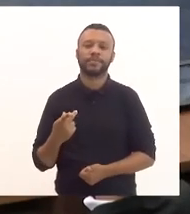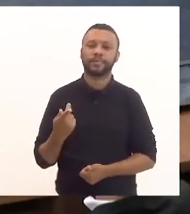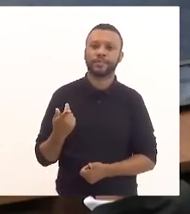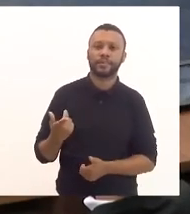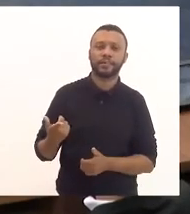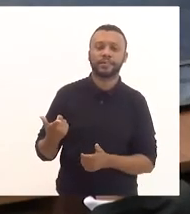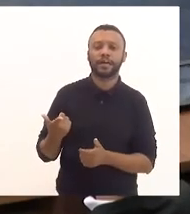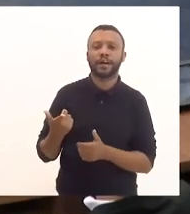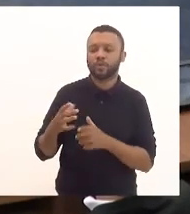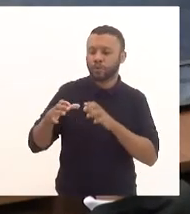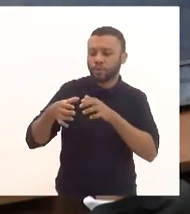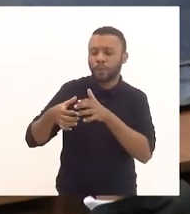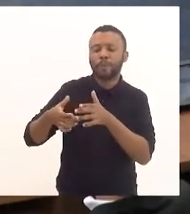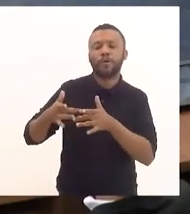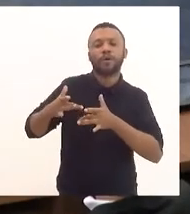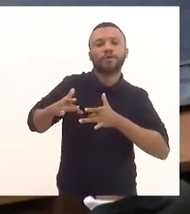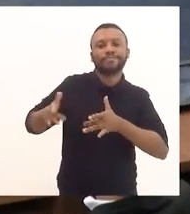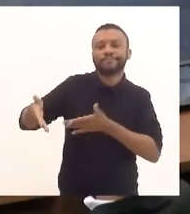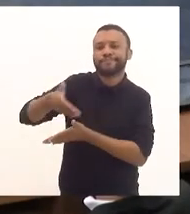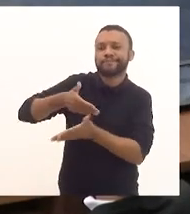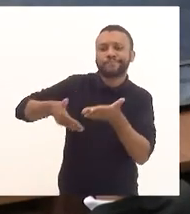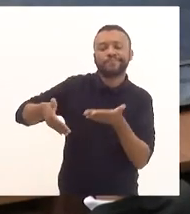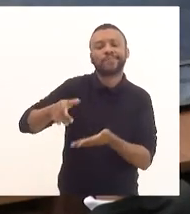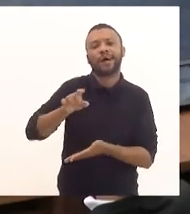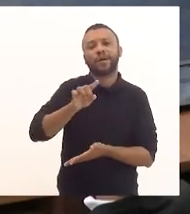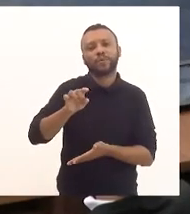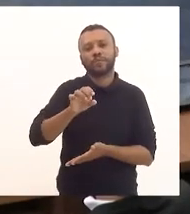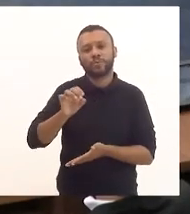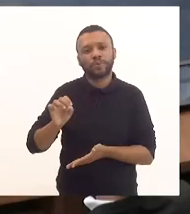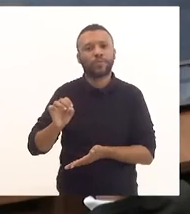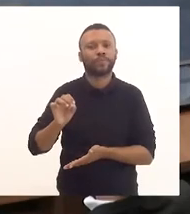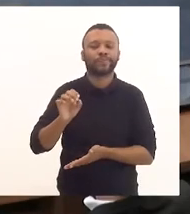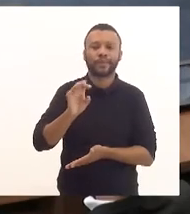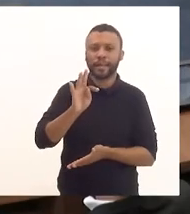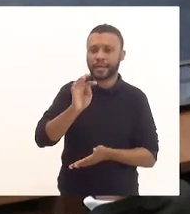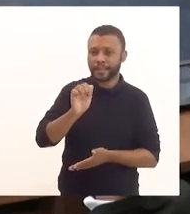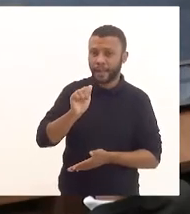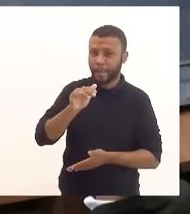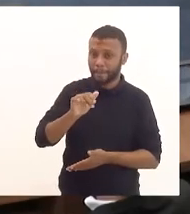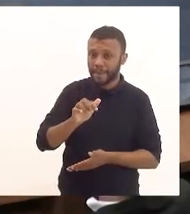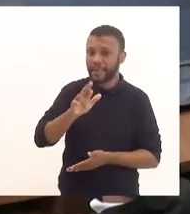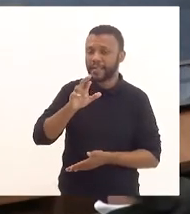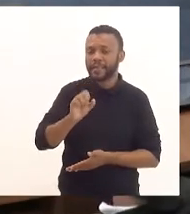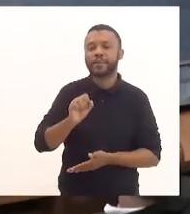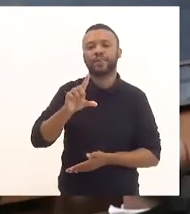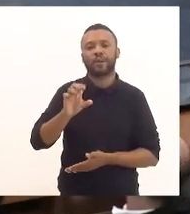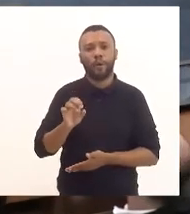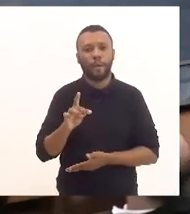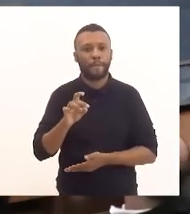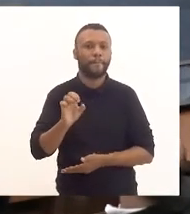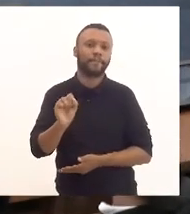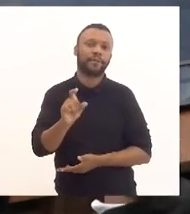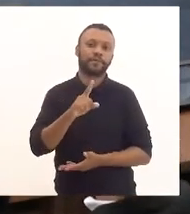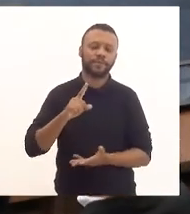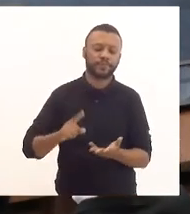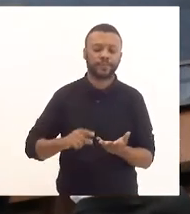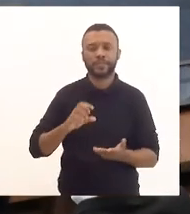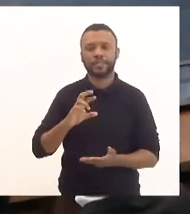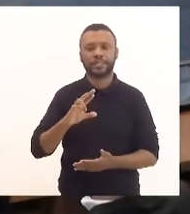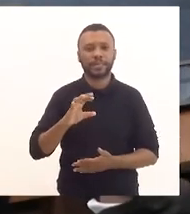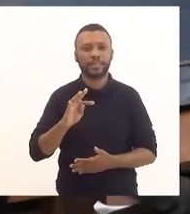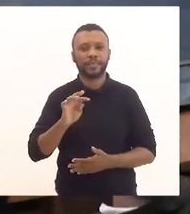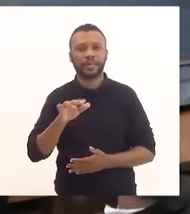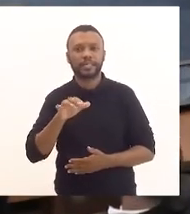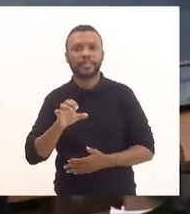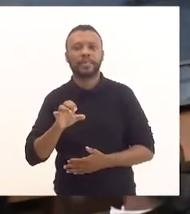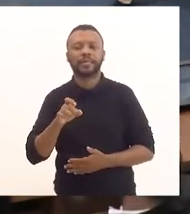Solidariedade a zona oeste Tamires Lopes Rodrigues assessora da sensor Cristiano Xavier Cristiane Xavier